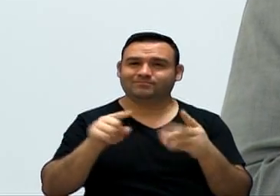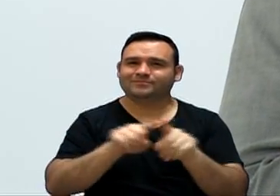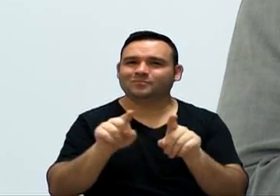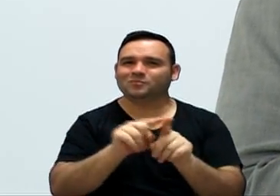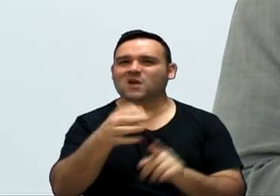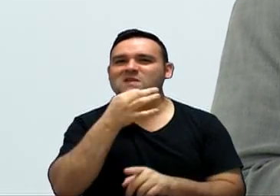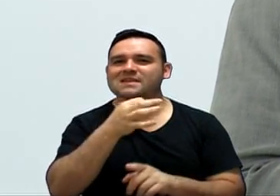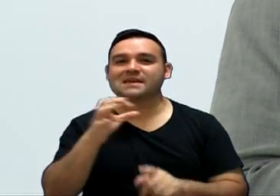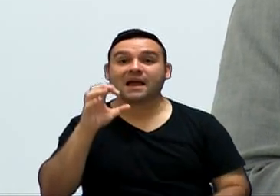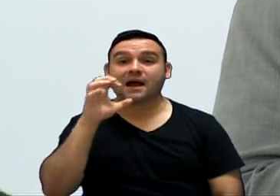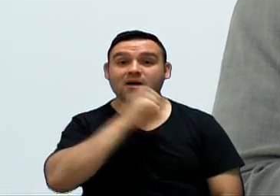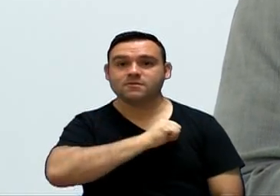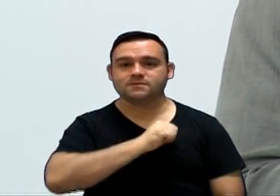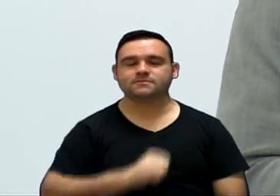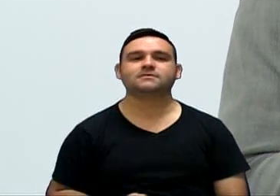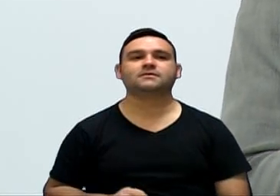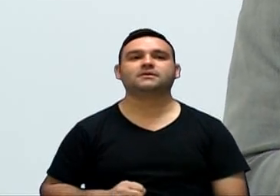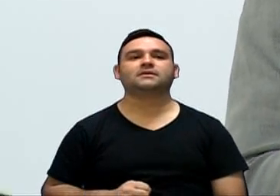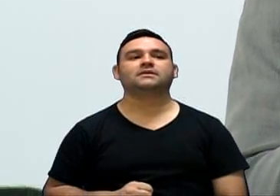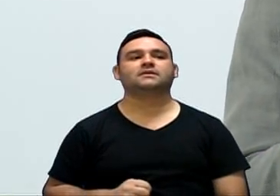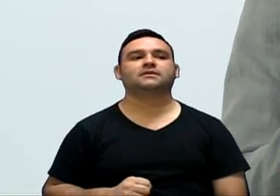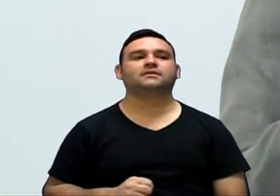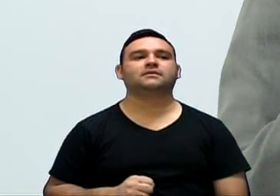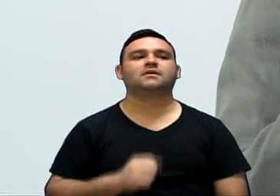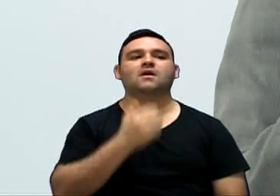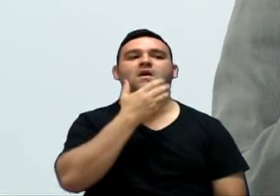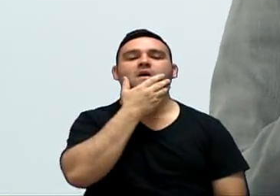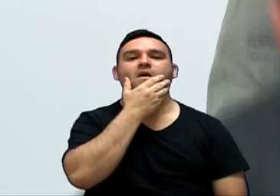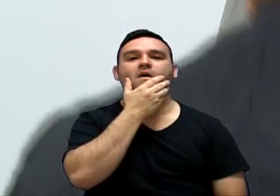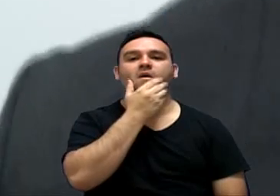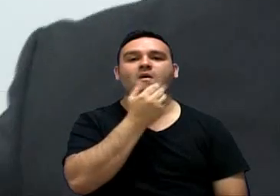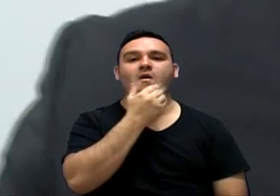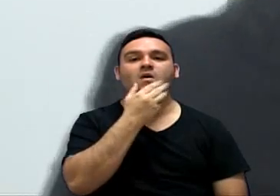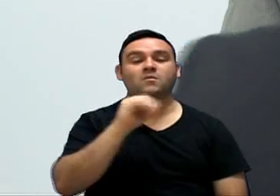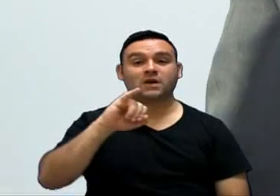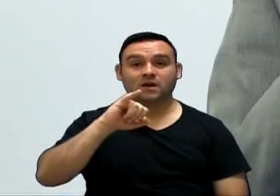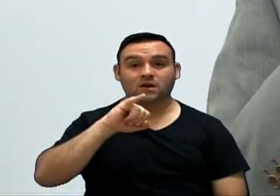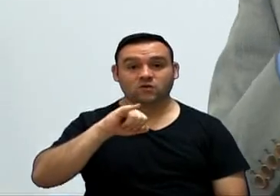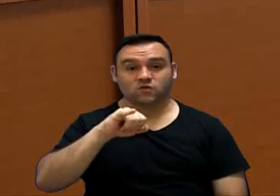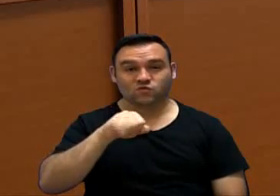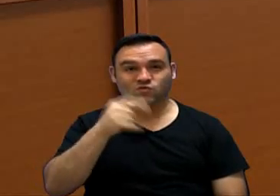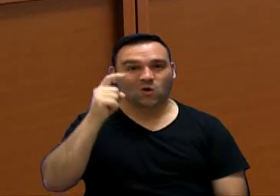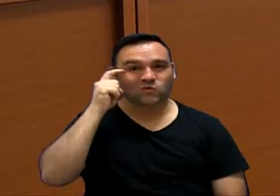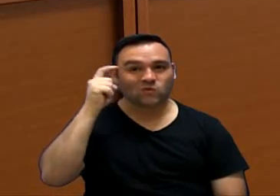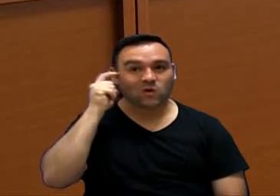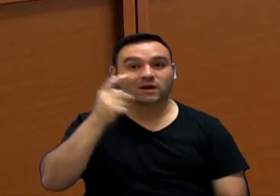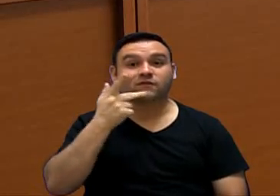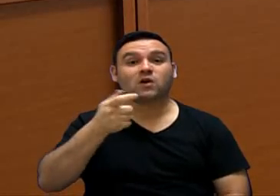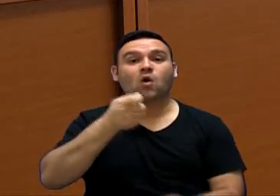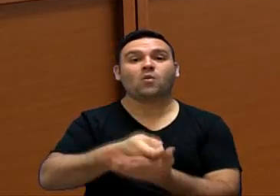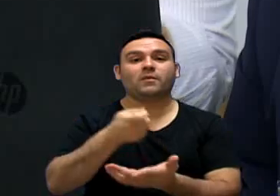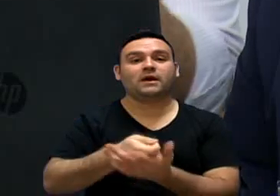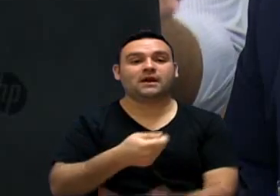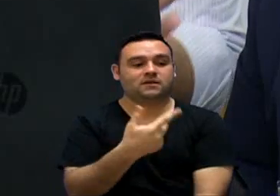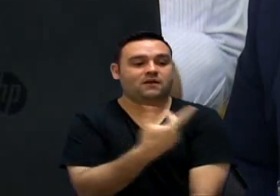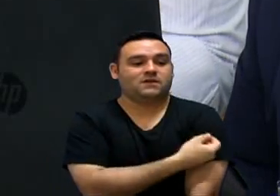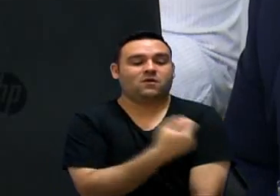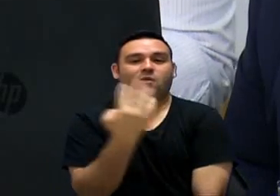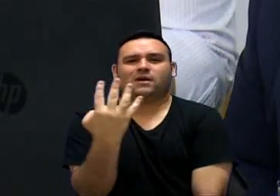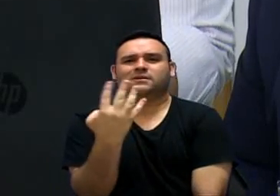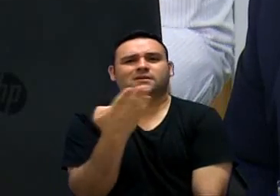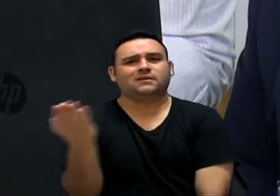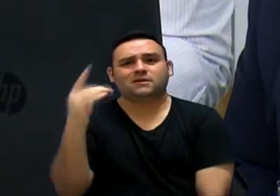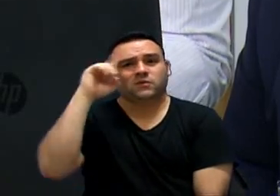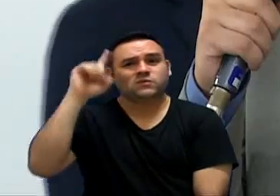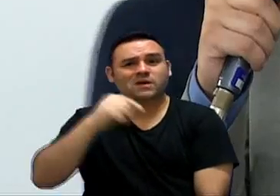breve comentário, o arremedo de governador Dilla, o João Dória, falou que vai obrigar a quarta dose da vacina. Ele não é mal, nem